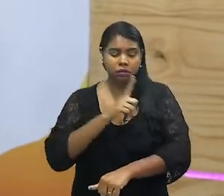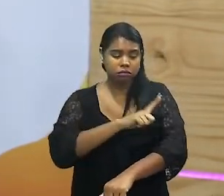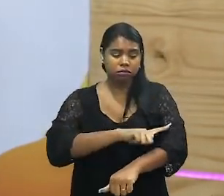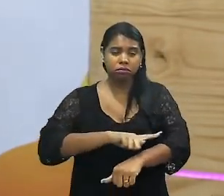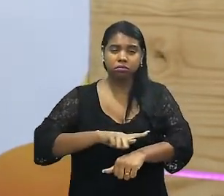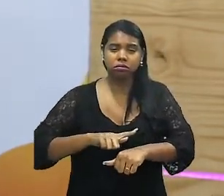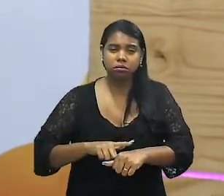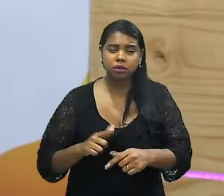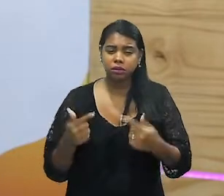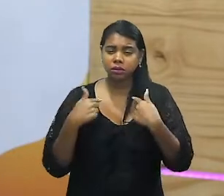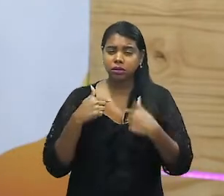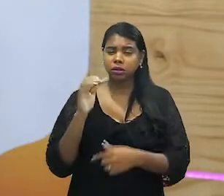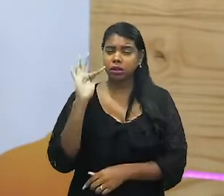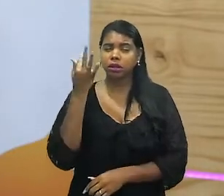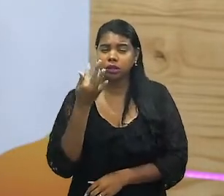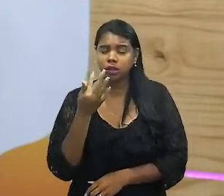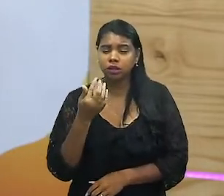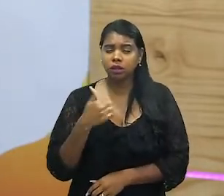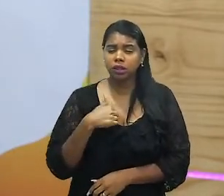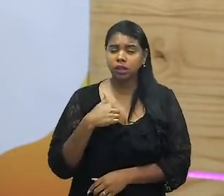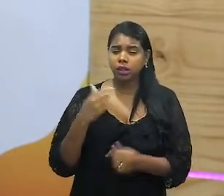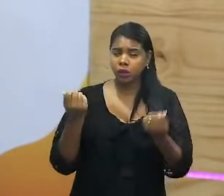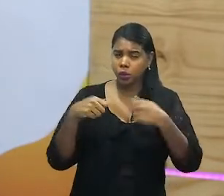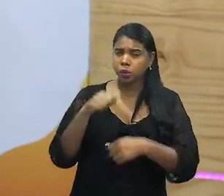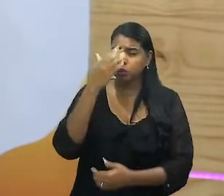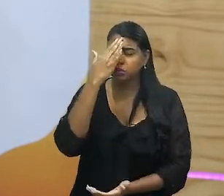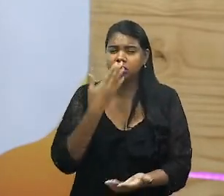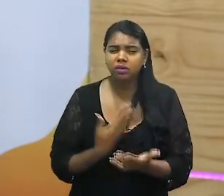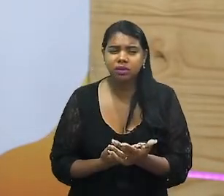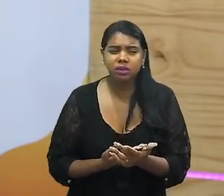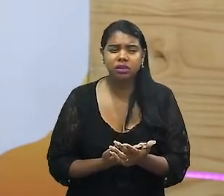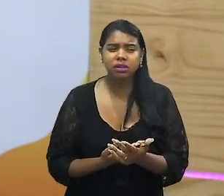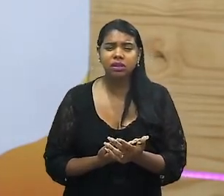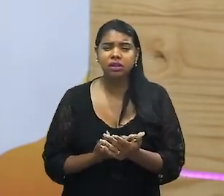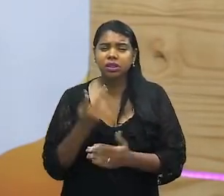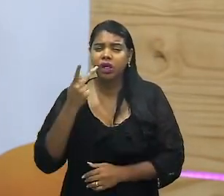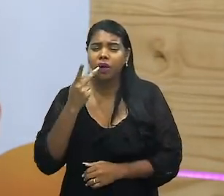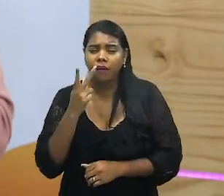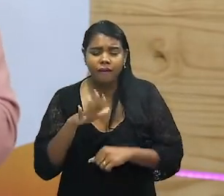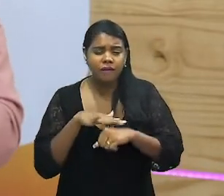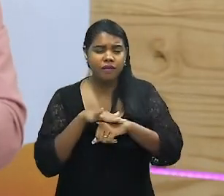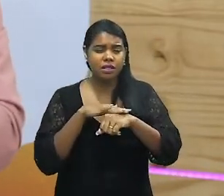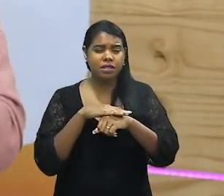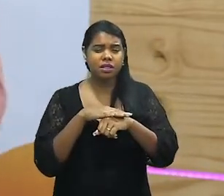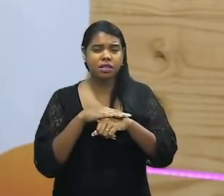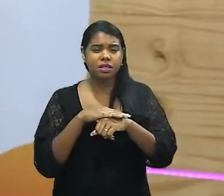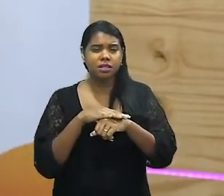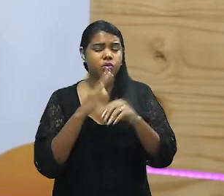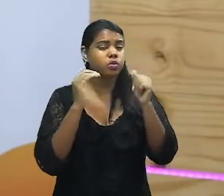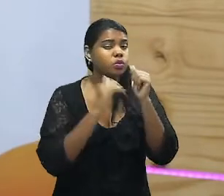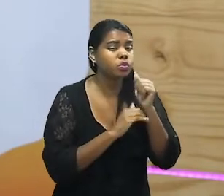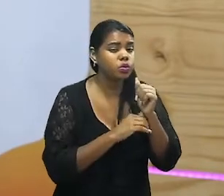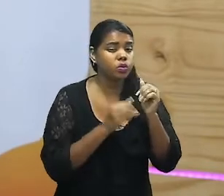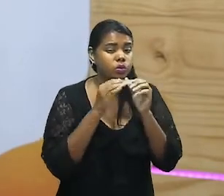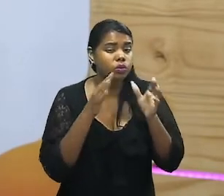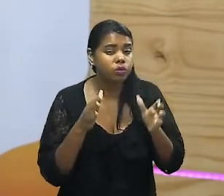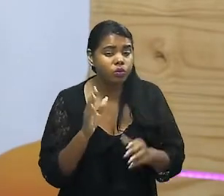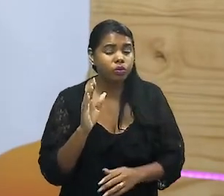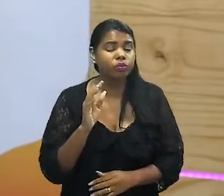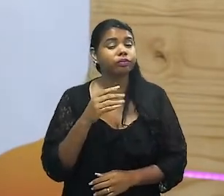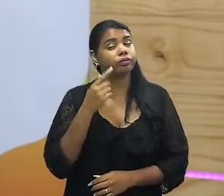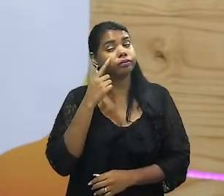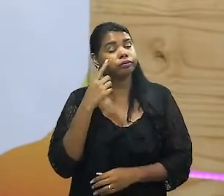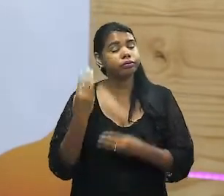comportamento dela. Será que posso confiar para contar um certo segredo, por exemplo? Como é que a gente vai avaliar essa